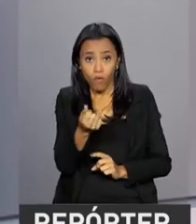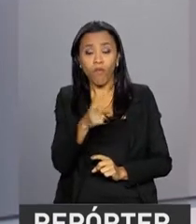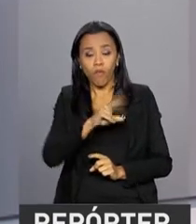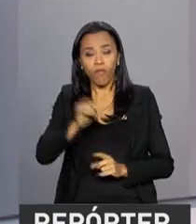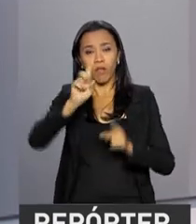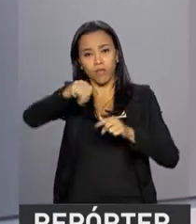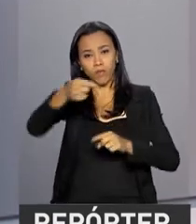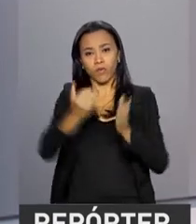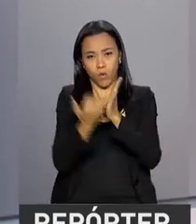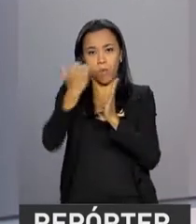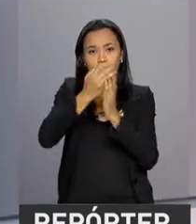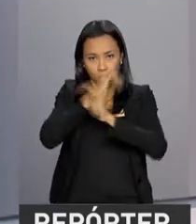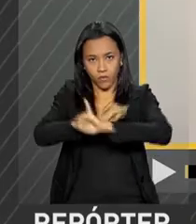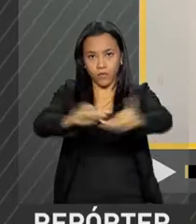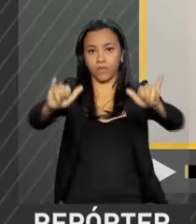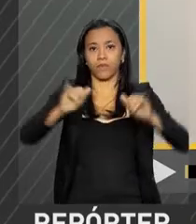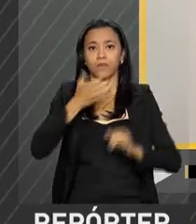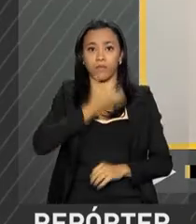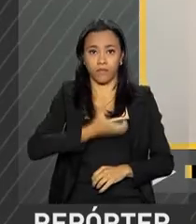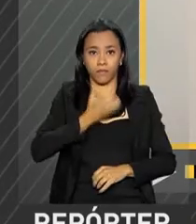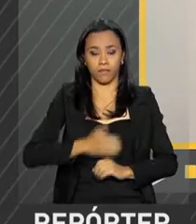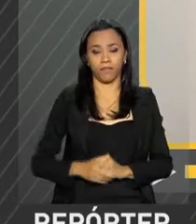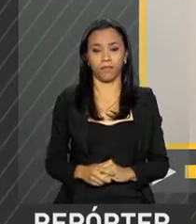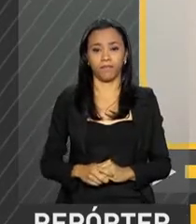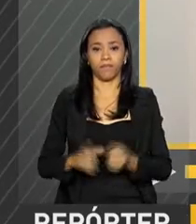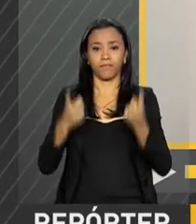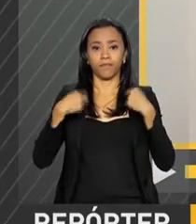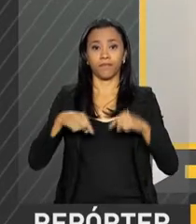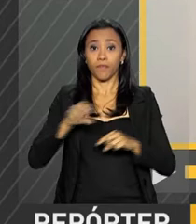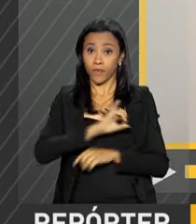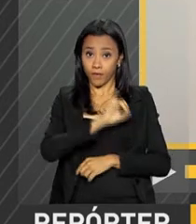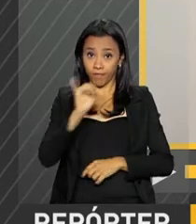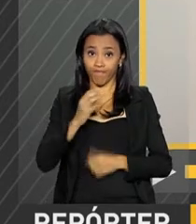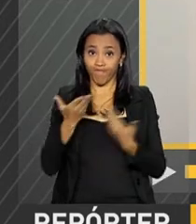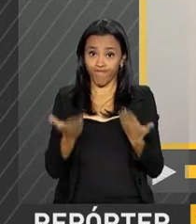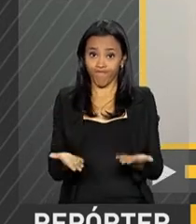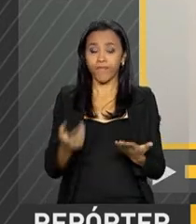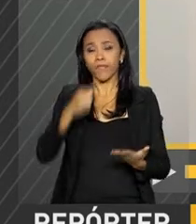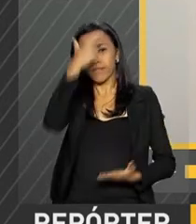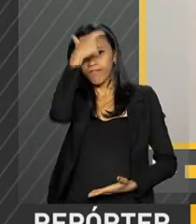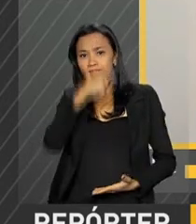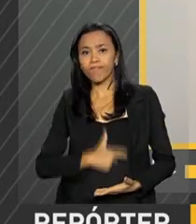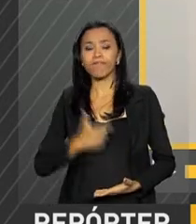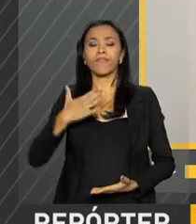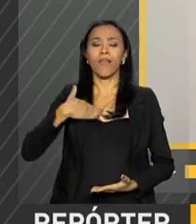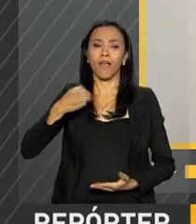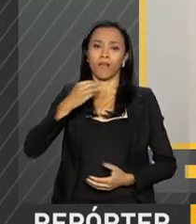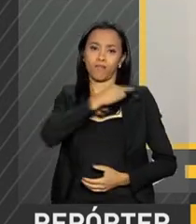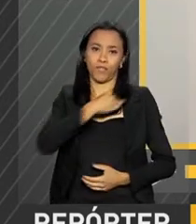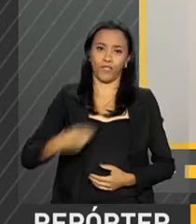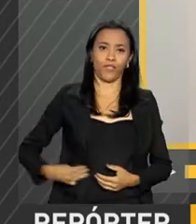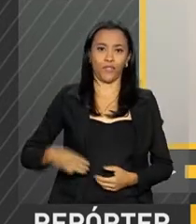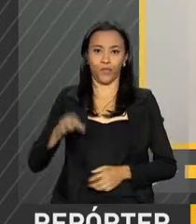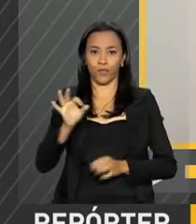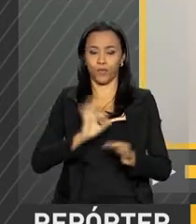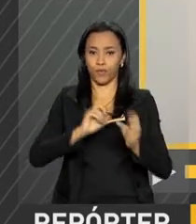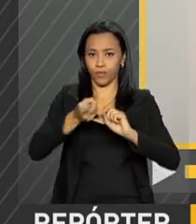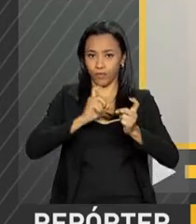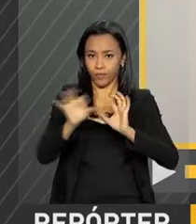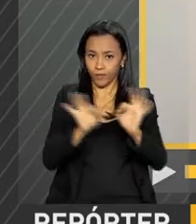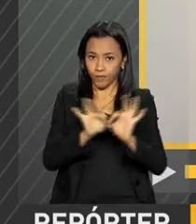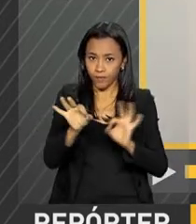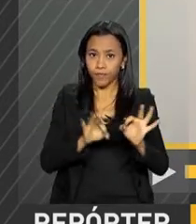dezembro os casos aqui quem fala é o ministro do planejamento de oliveira estou gostando esse vídeo para